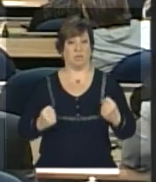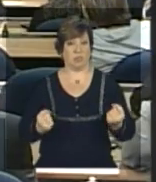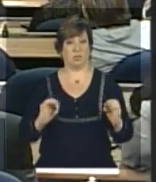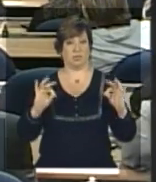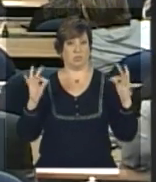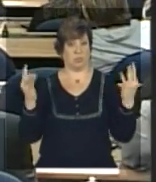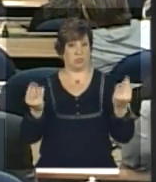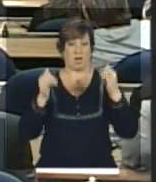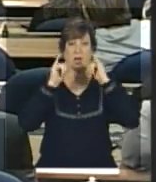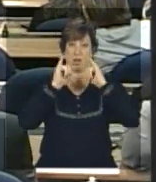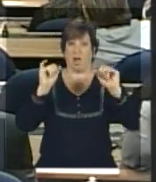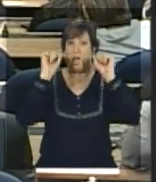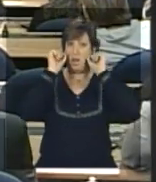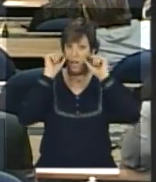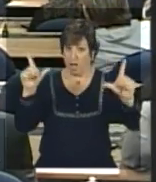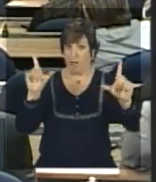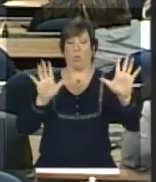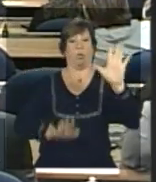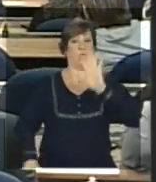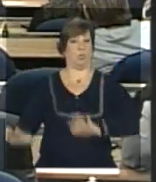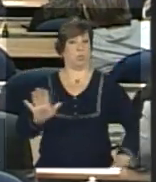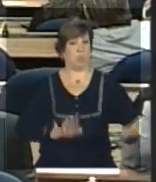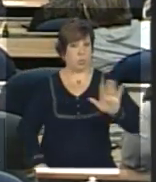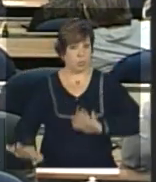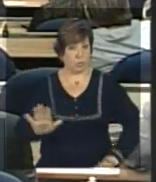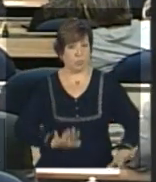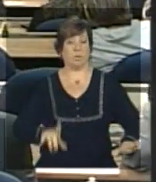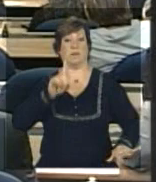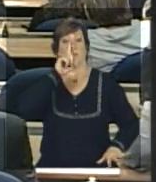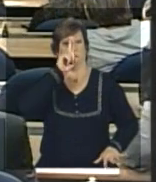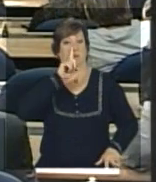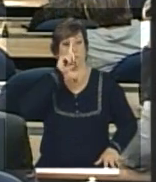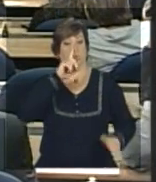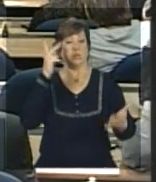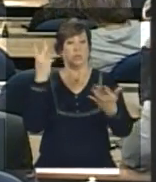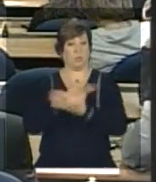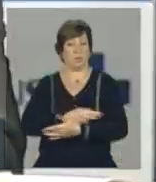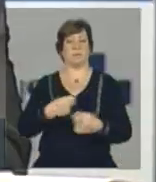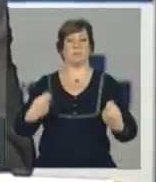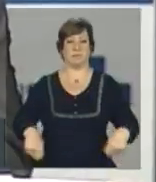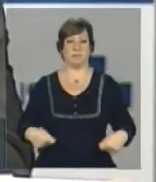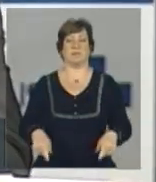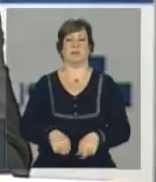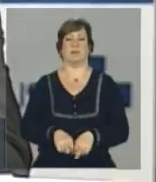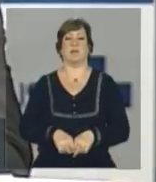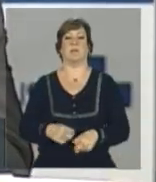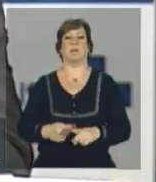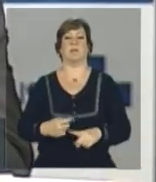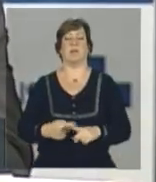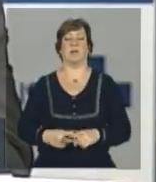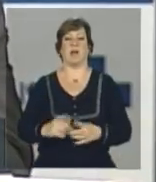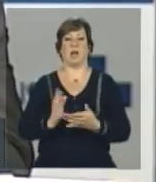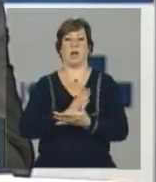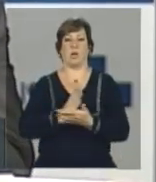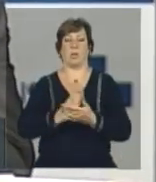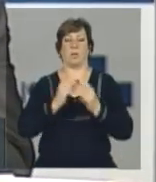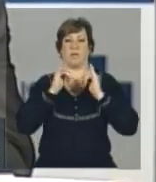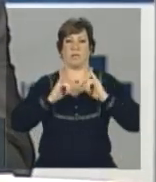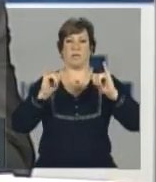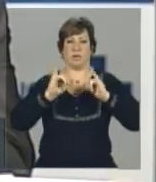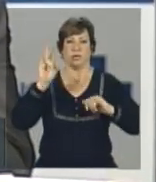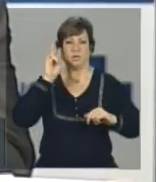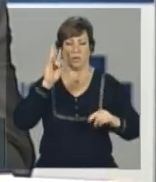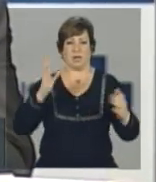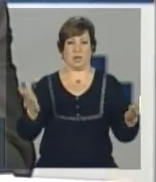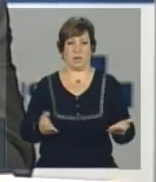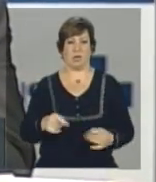reforçando o alerta e a preocupação em relação aos municípios prioritários, mas também em alguns dados da